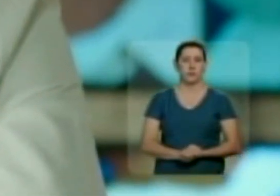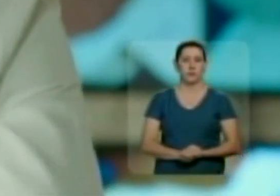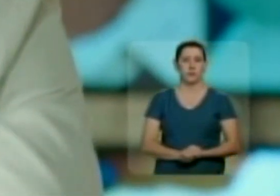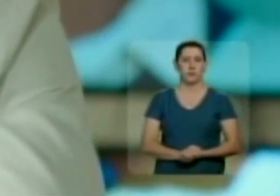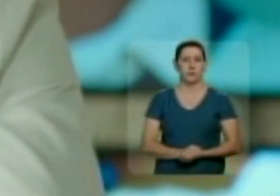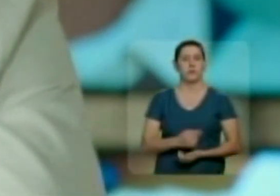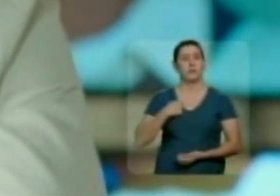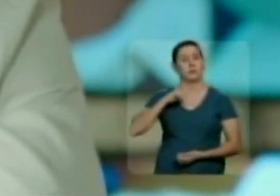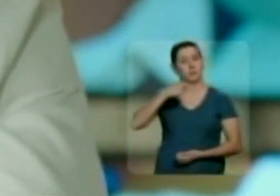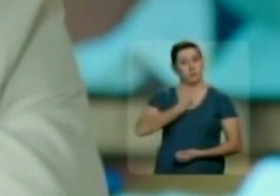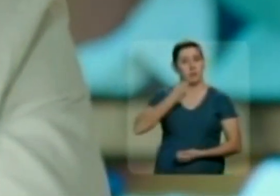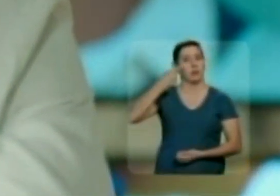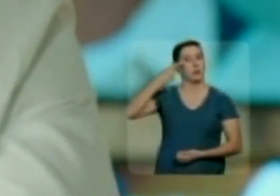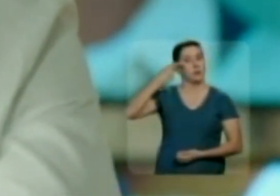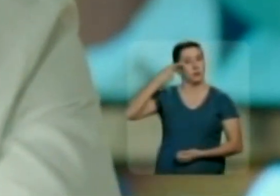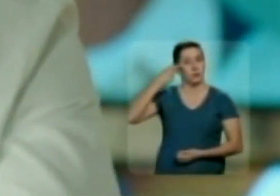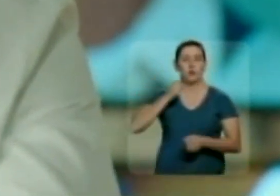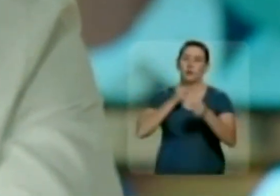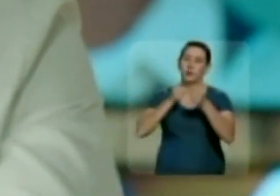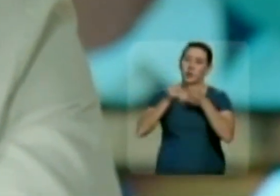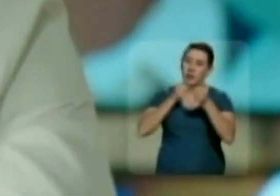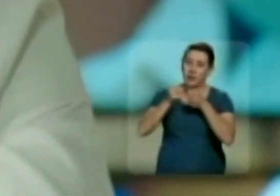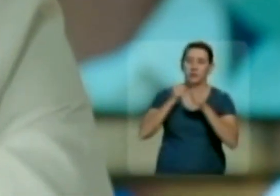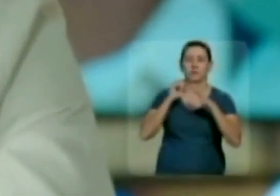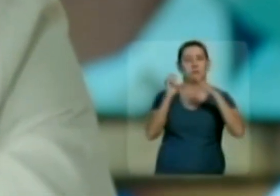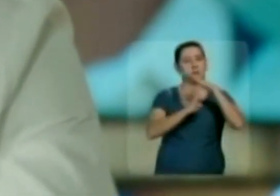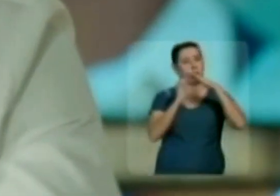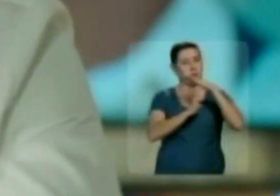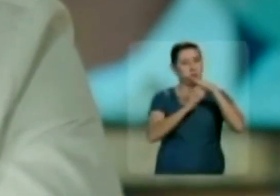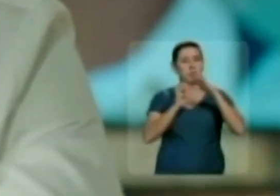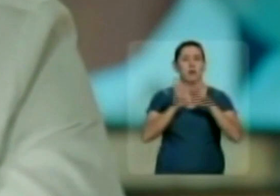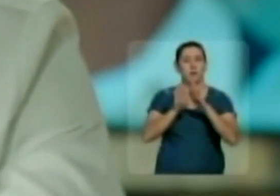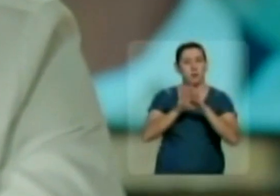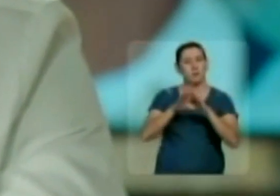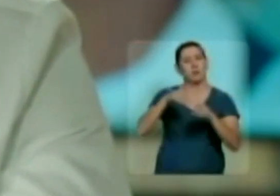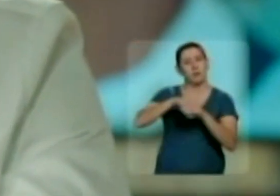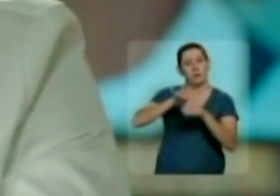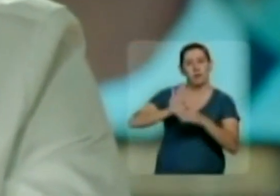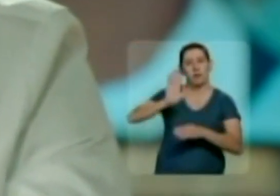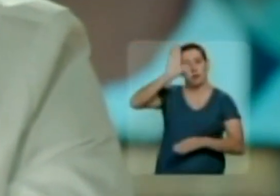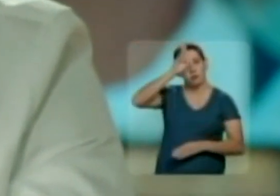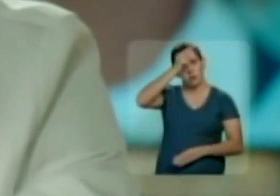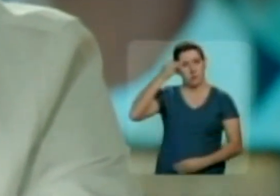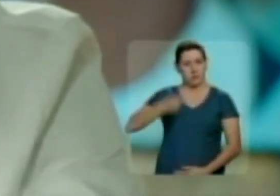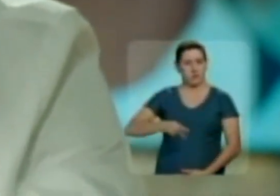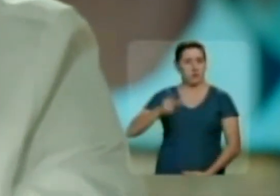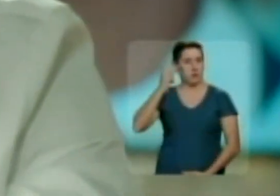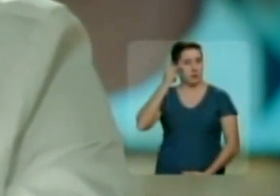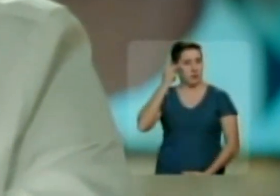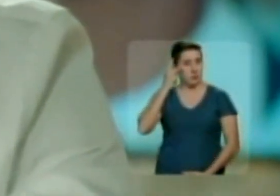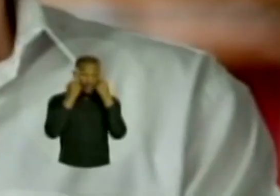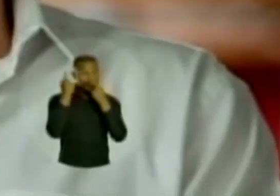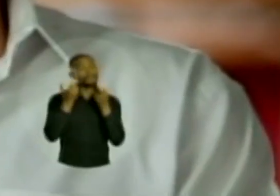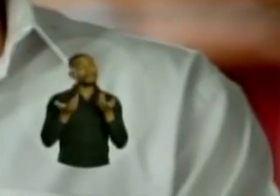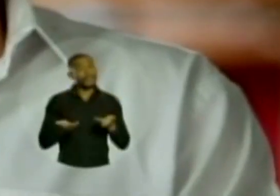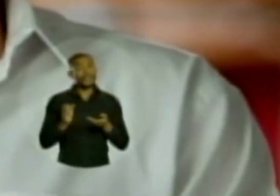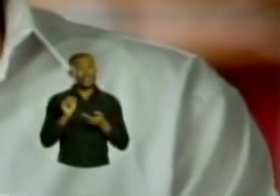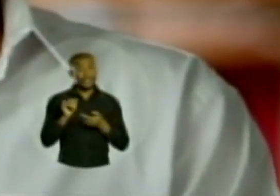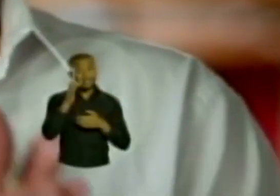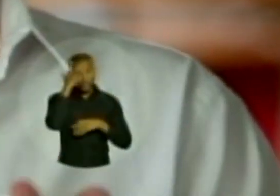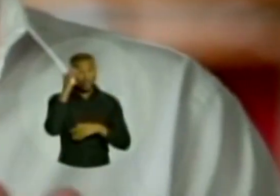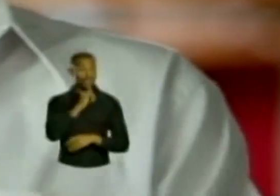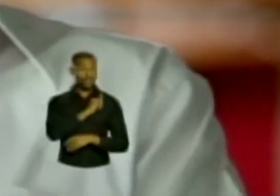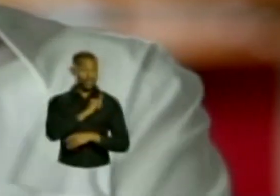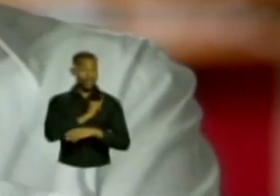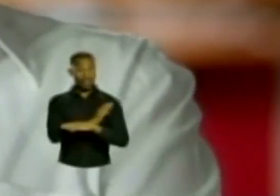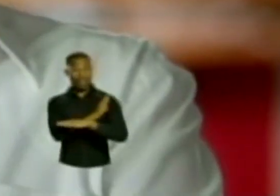53% dos votos válidos e chegou a surpreendente vitória no primeiro turno, contrariando a expectativa de um segundo